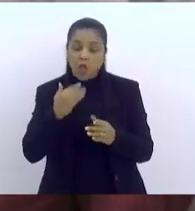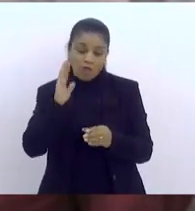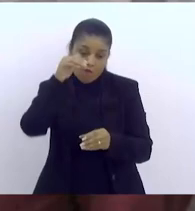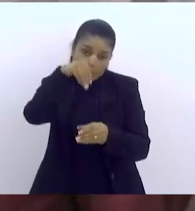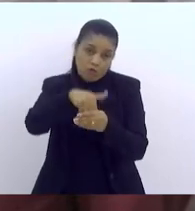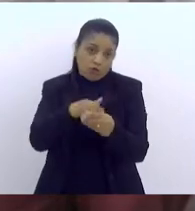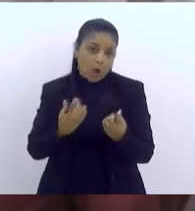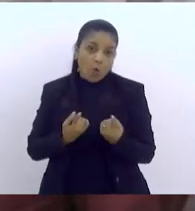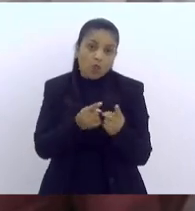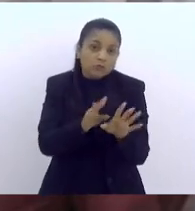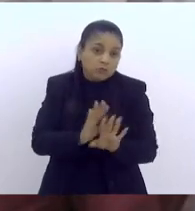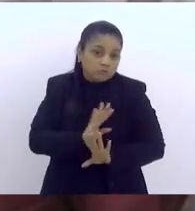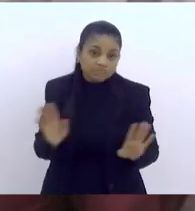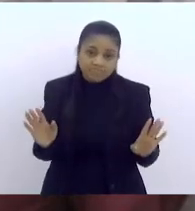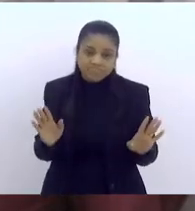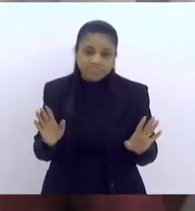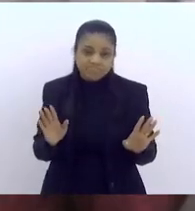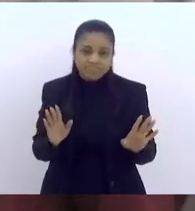contra.